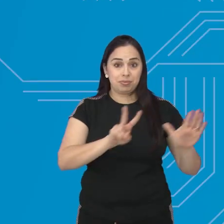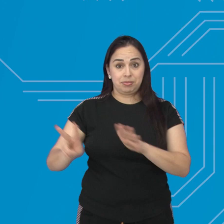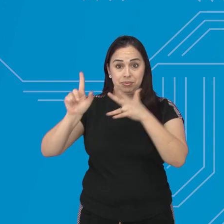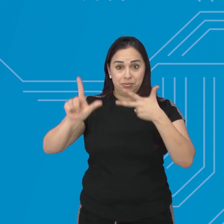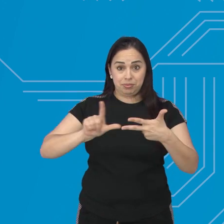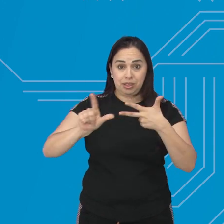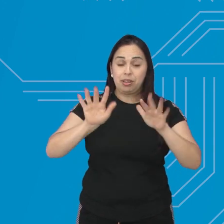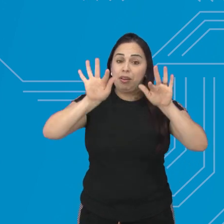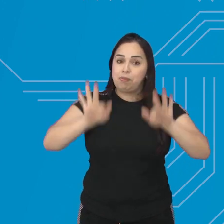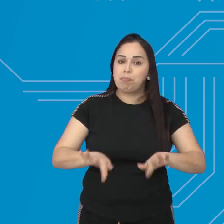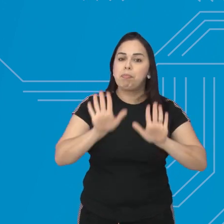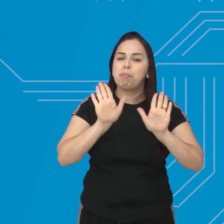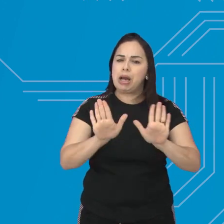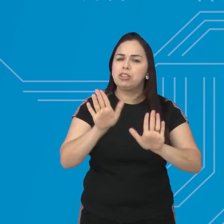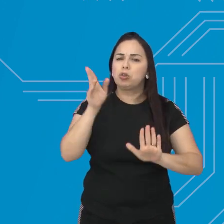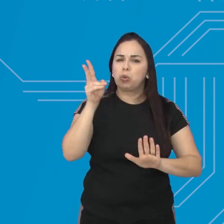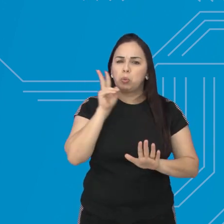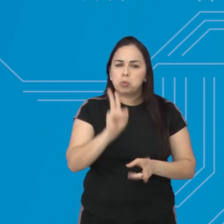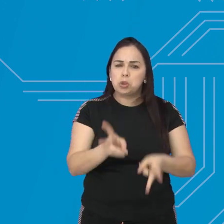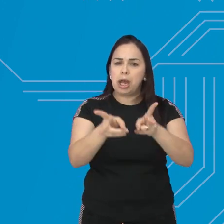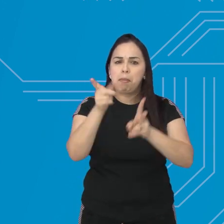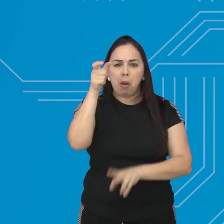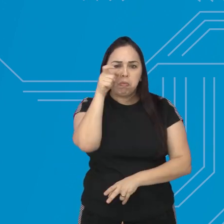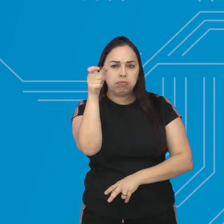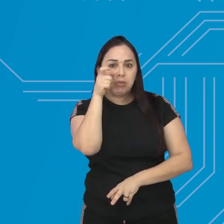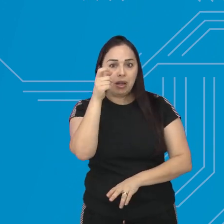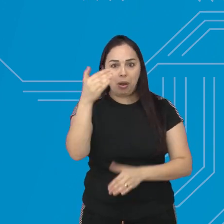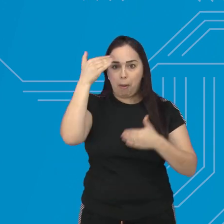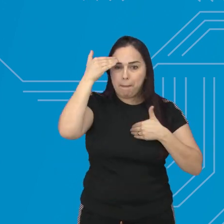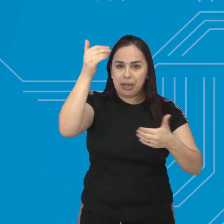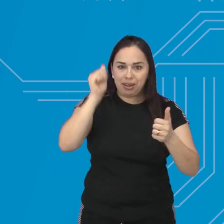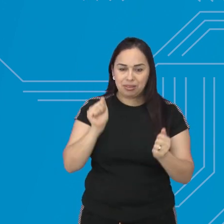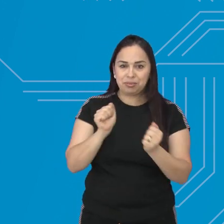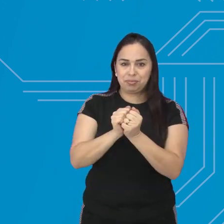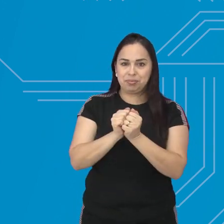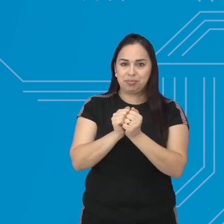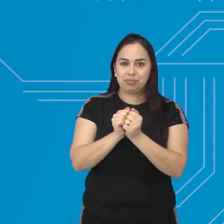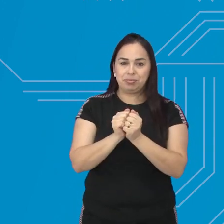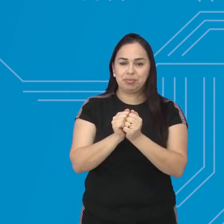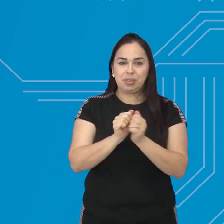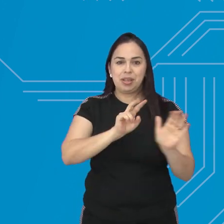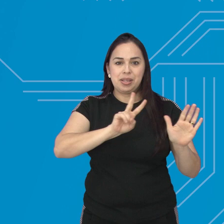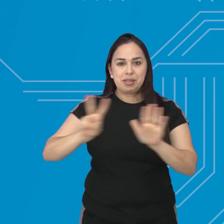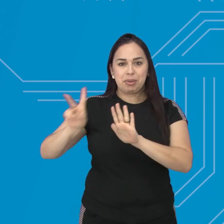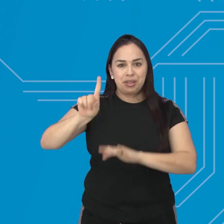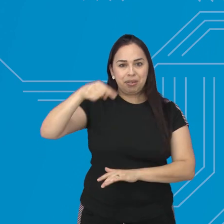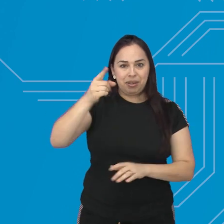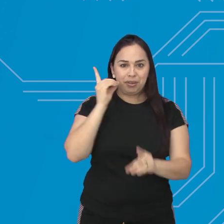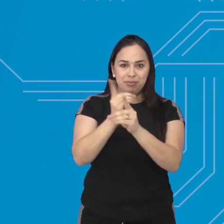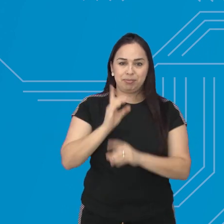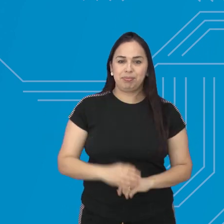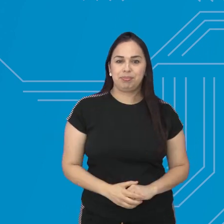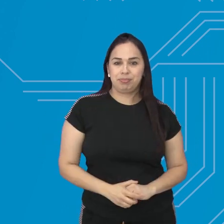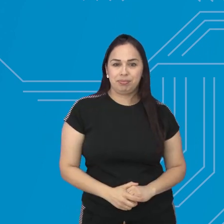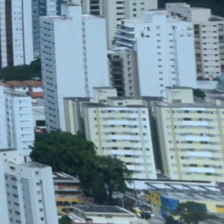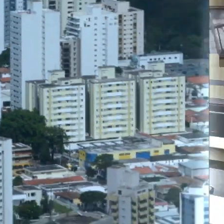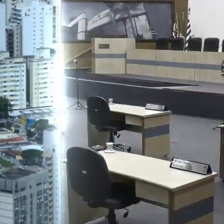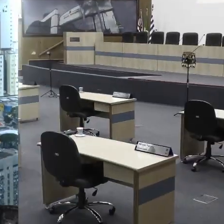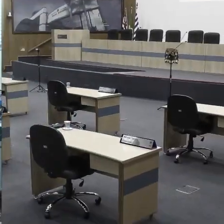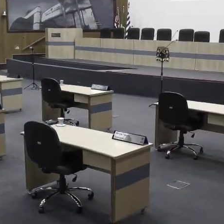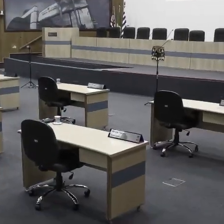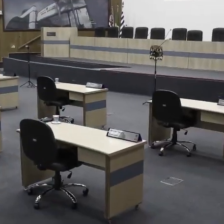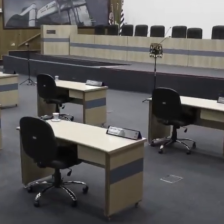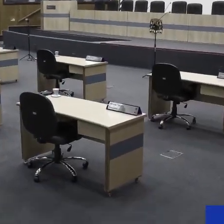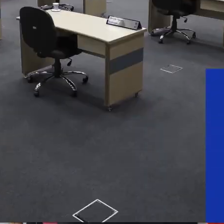E o Semana Legislativa fica por aqui, mas continue ligado na nossa programação. Muito obrigado pela companhia e até a semana que vem.